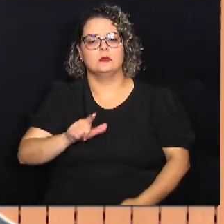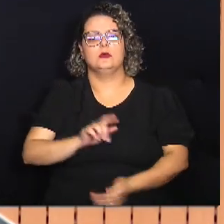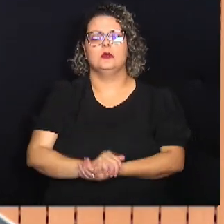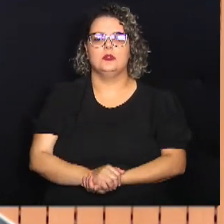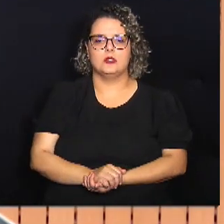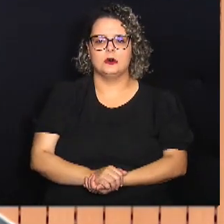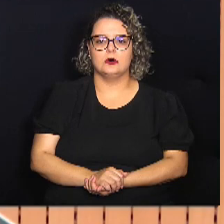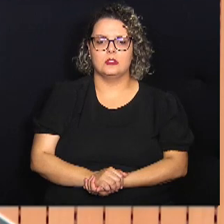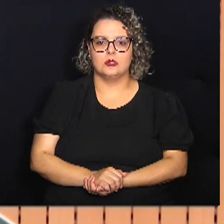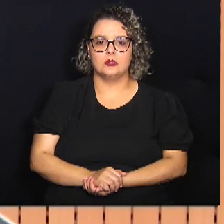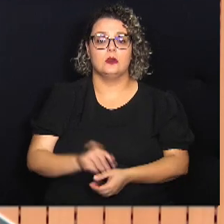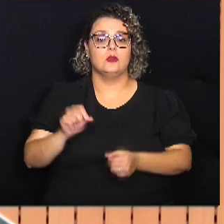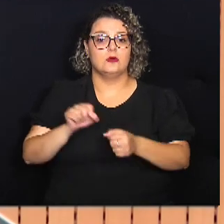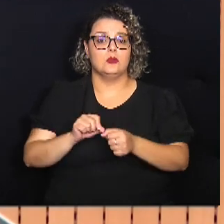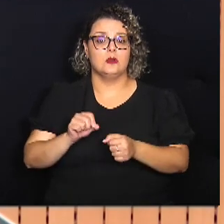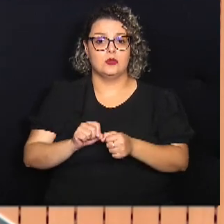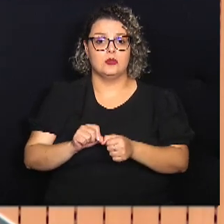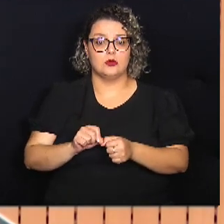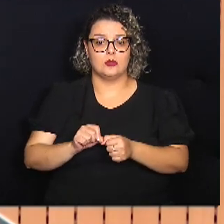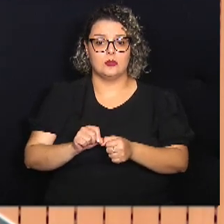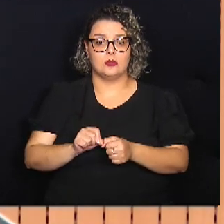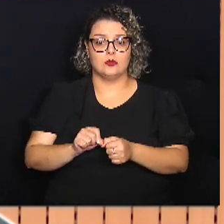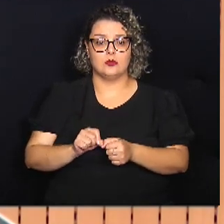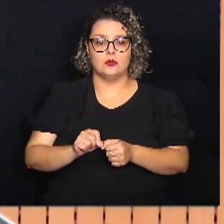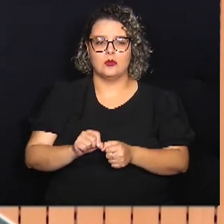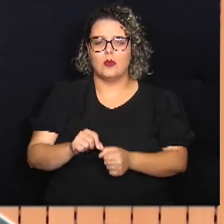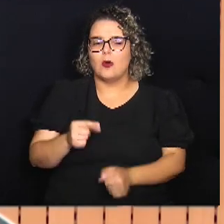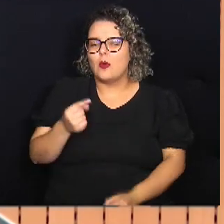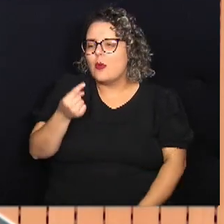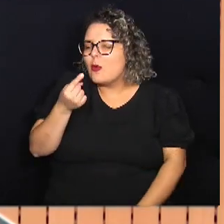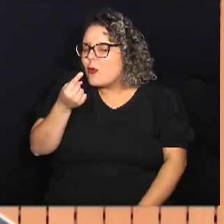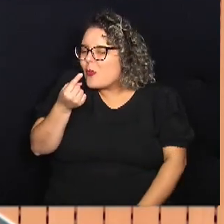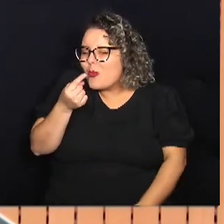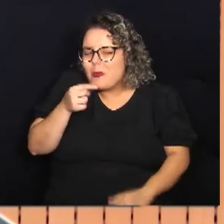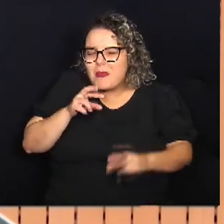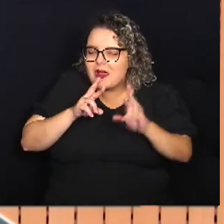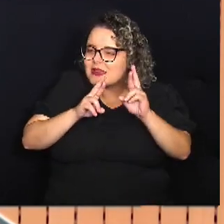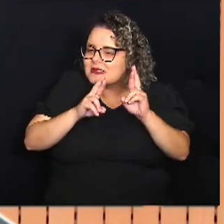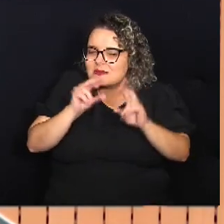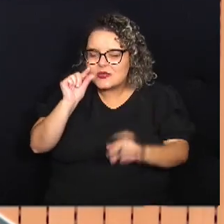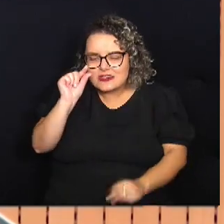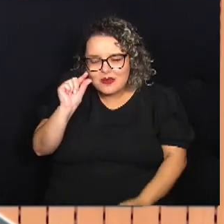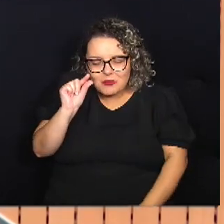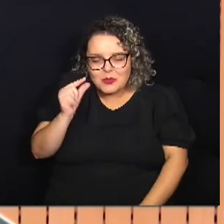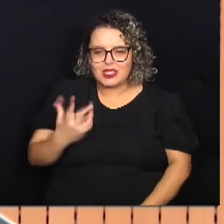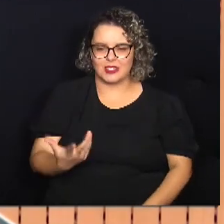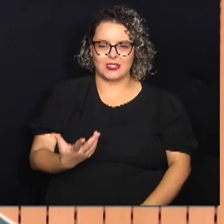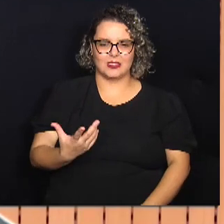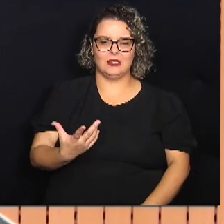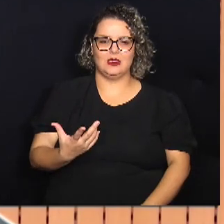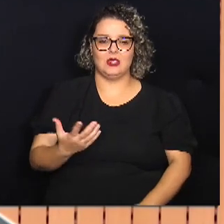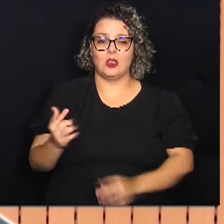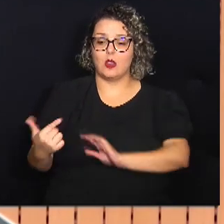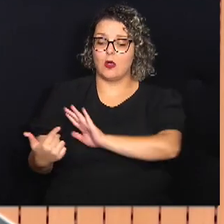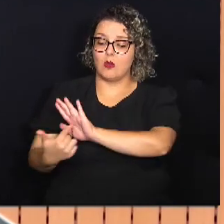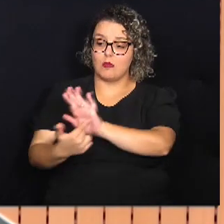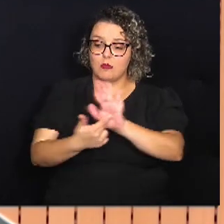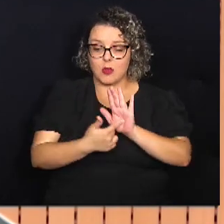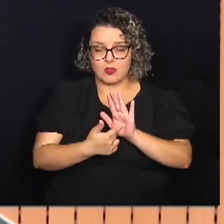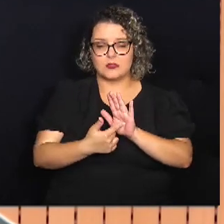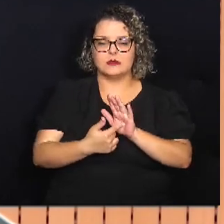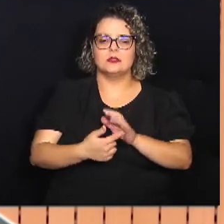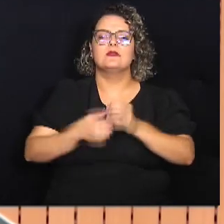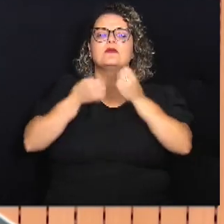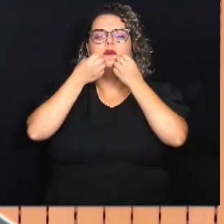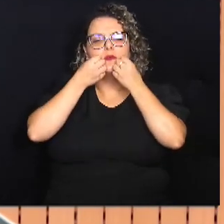conseguimos fazer com que um facho de luz, como se fosse uma tocha, mostre para vocês que valeu a